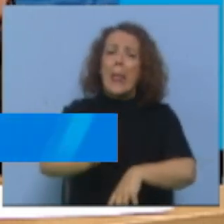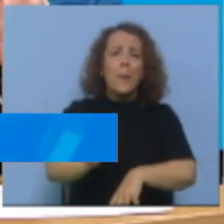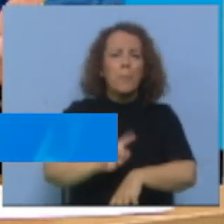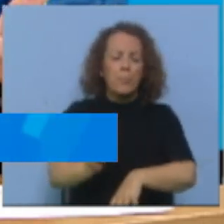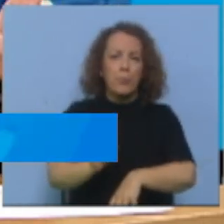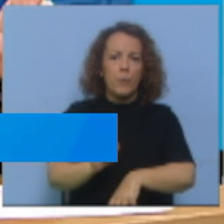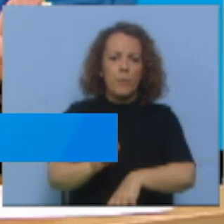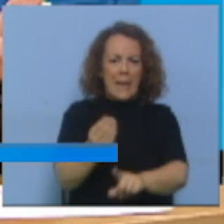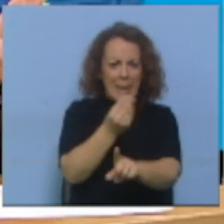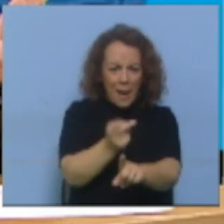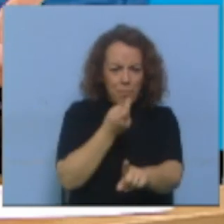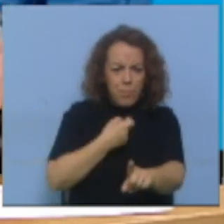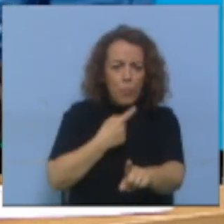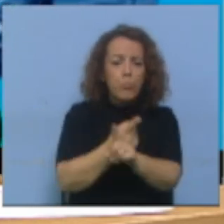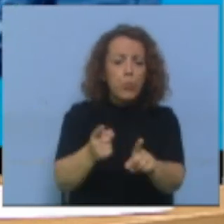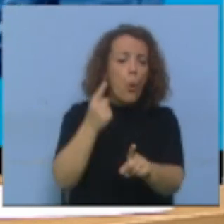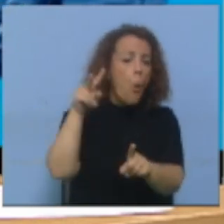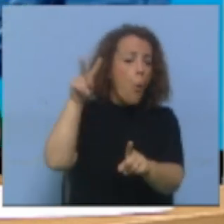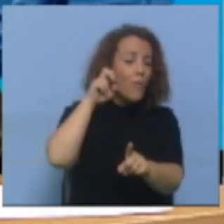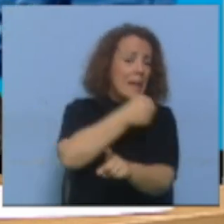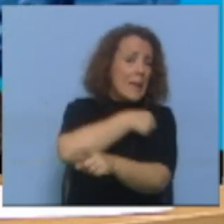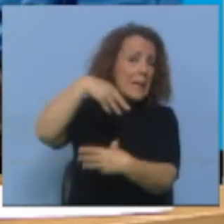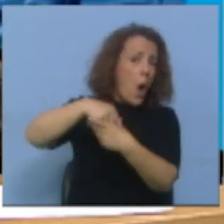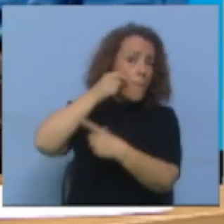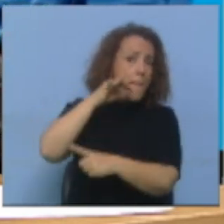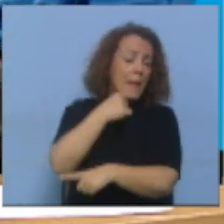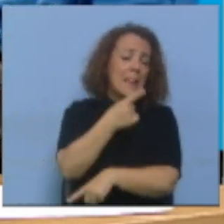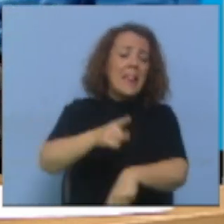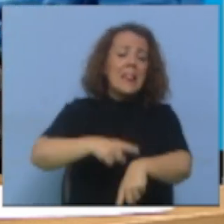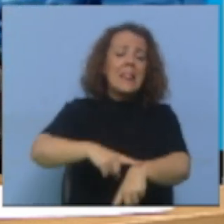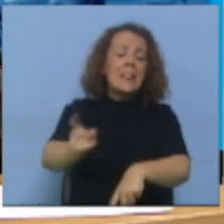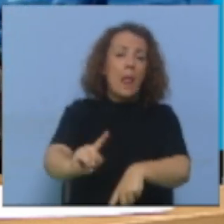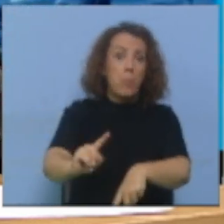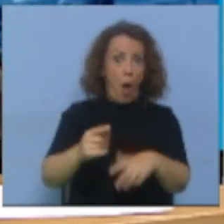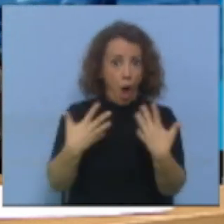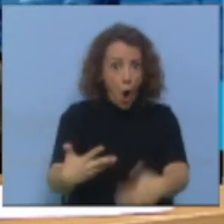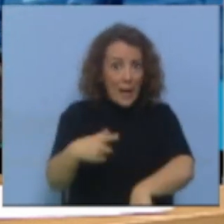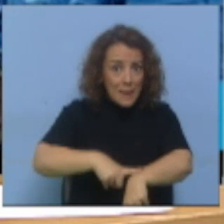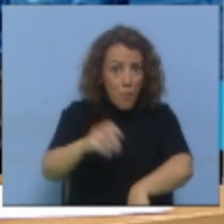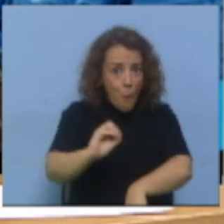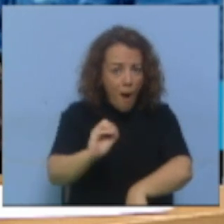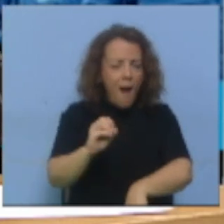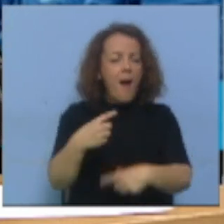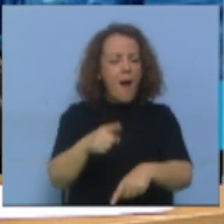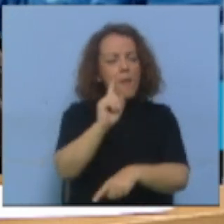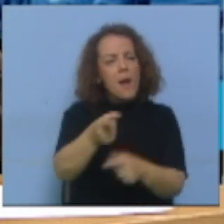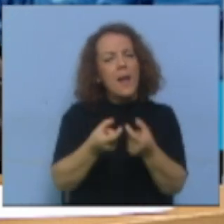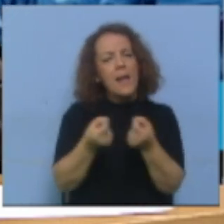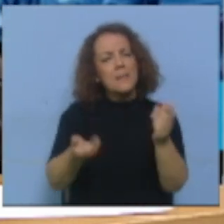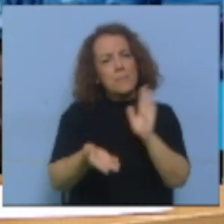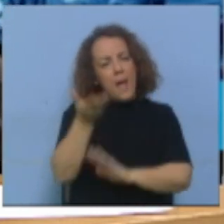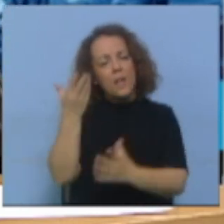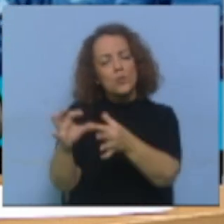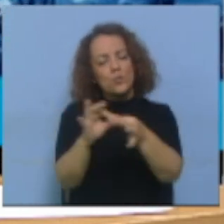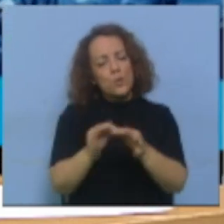porque em casa ouvem os pais dizer, ora, agora não há o argumento não ter tempo. Rezem mais, estejam mais tempo em